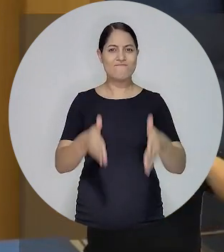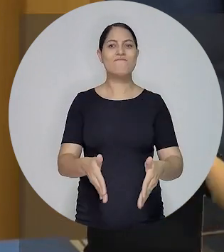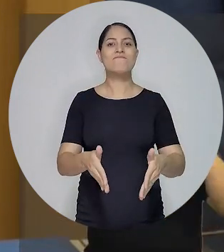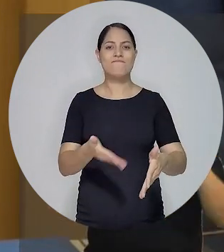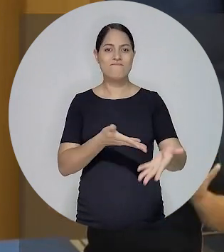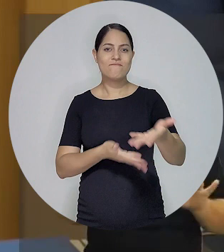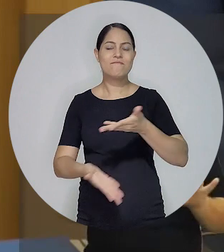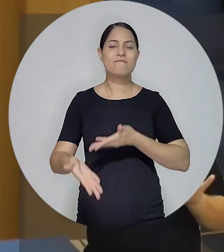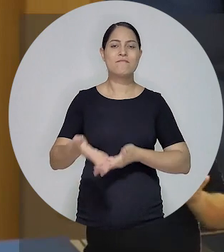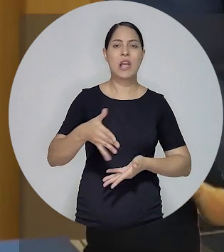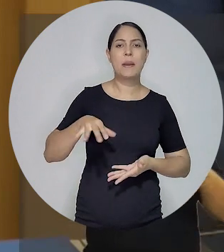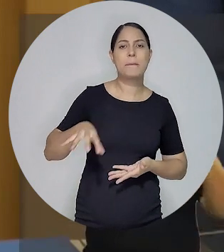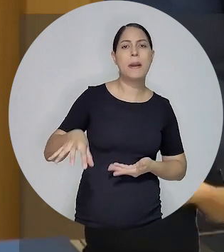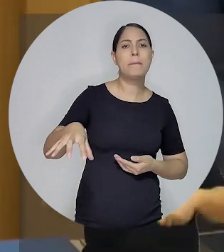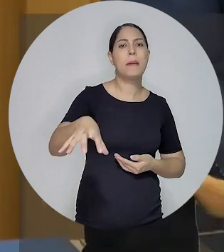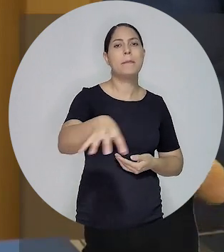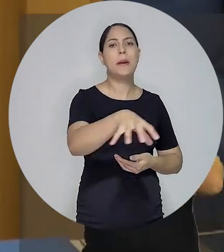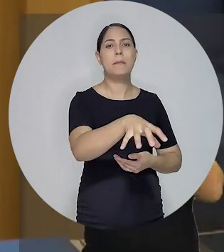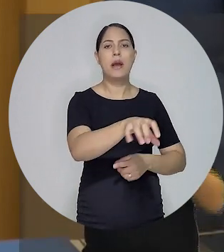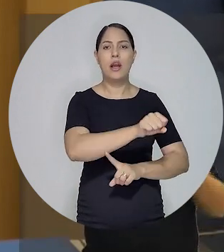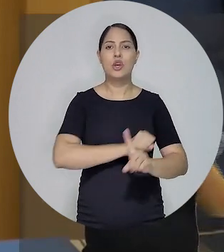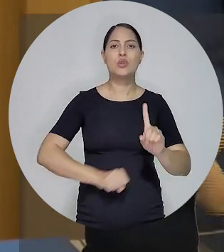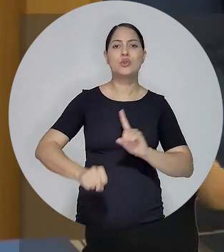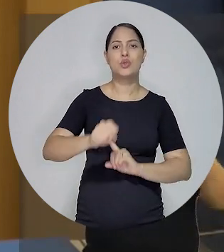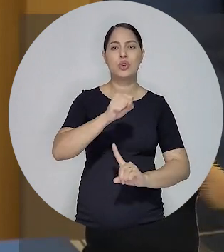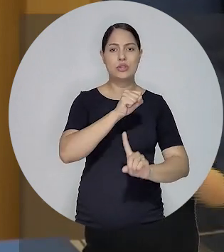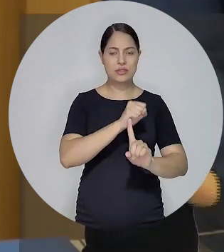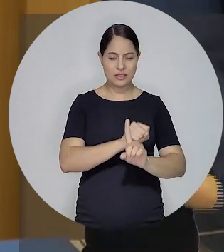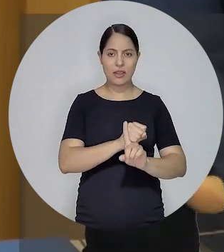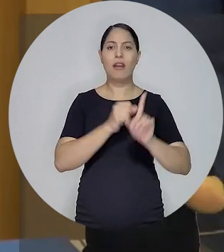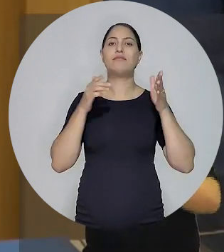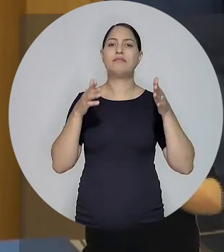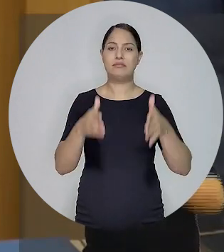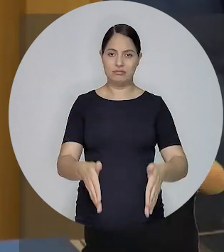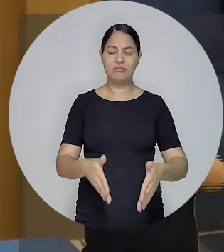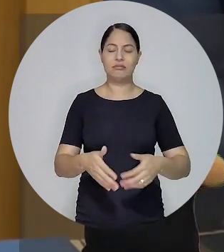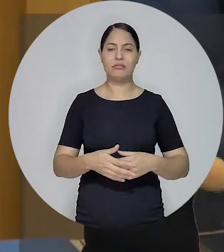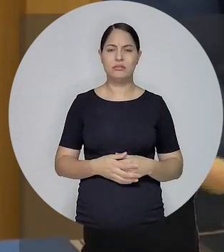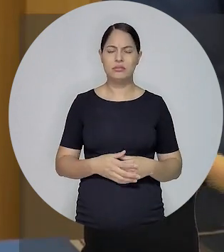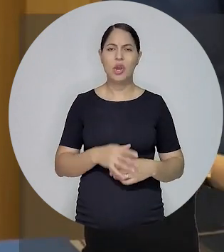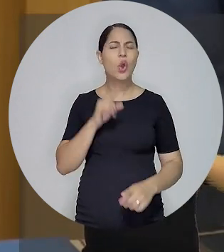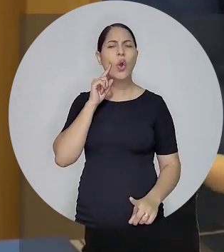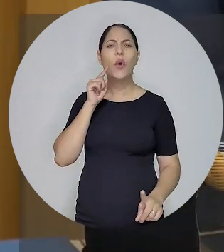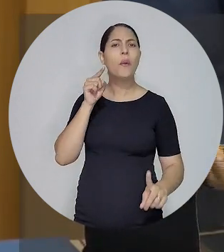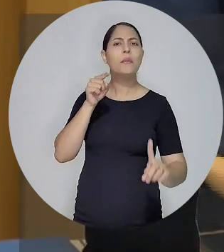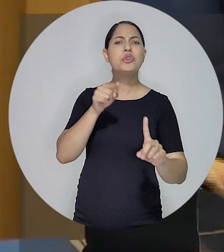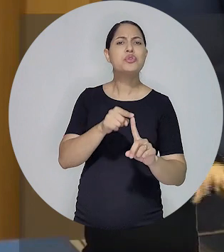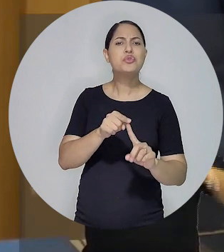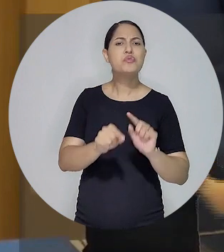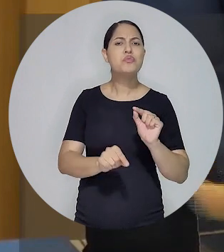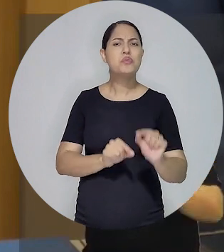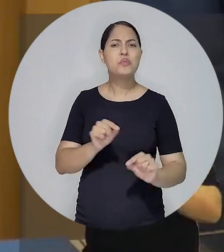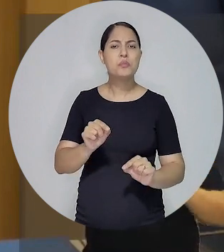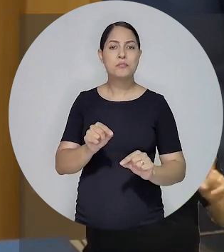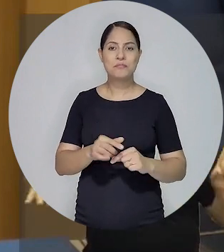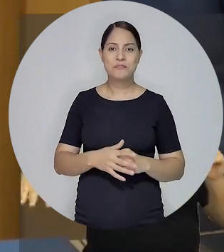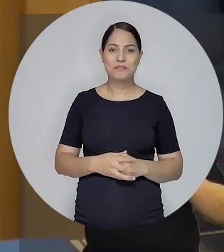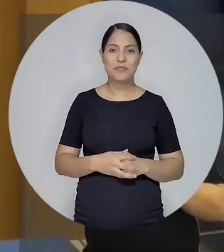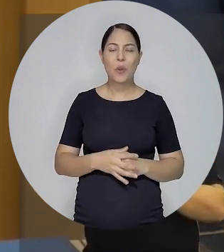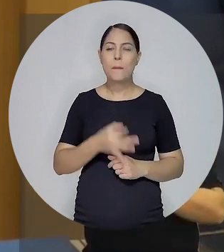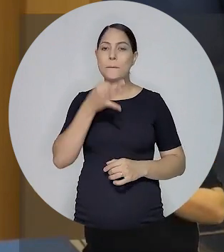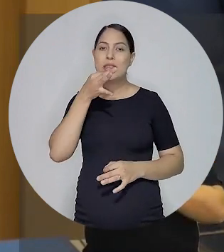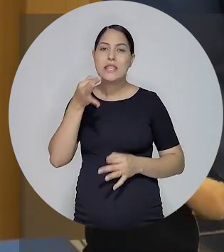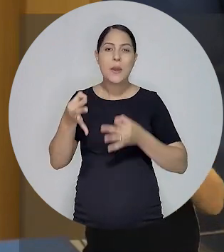ampliar a participação de distintos setores da sociedade com o